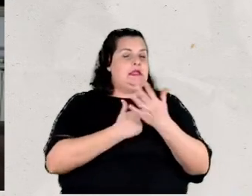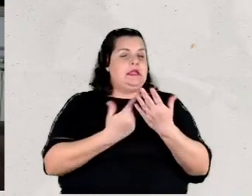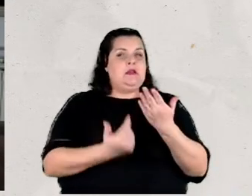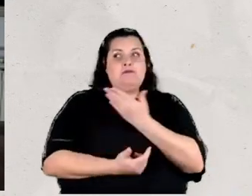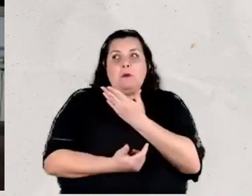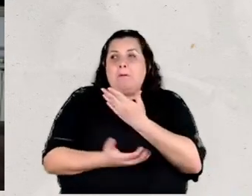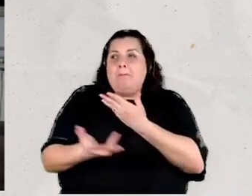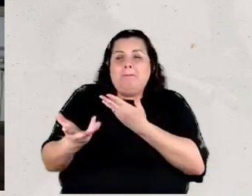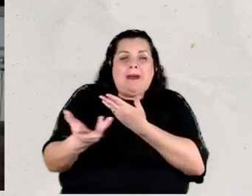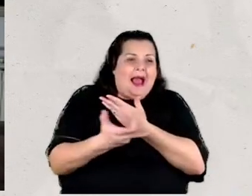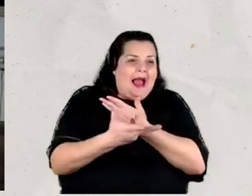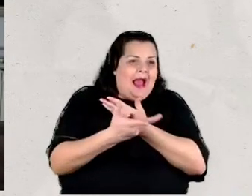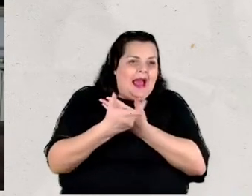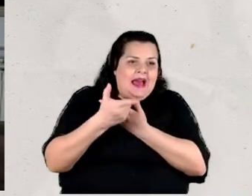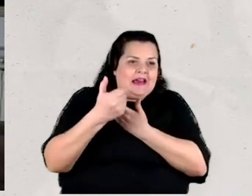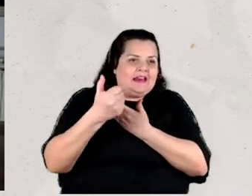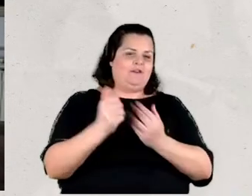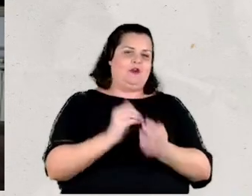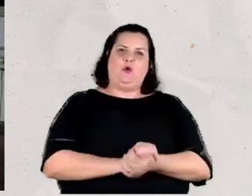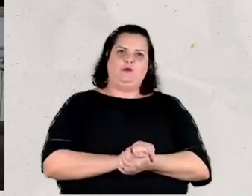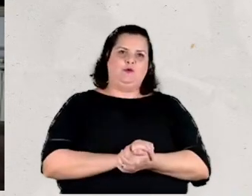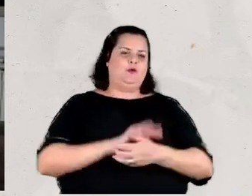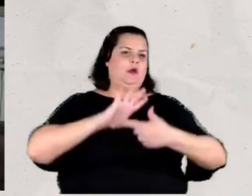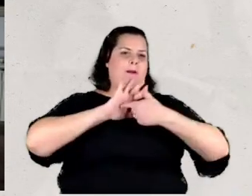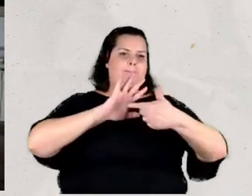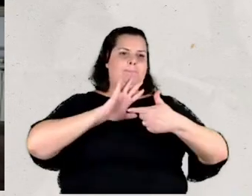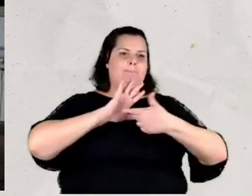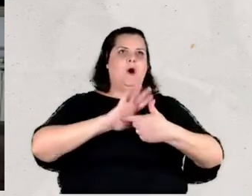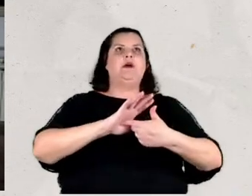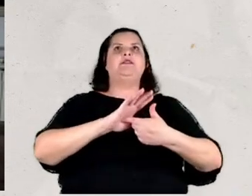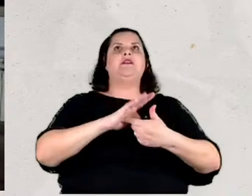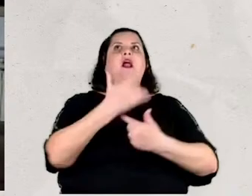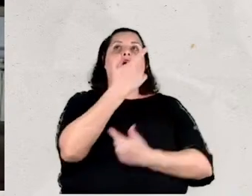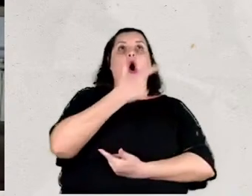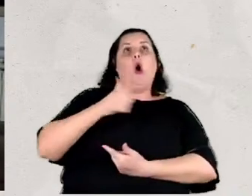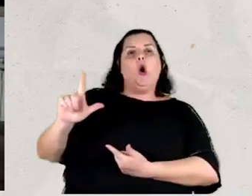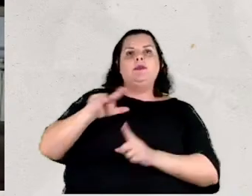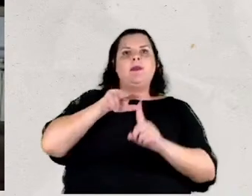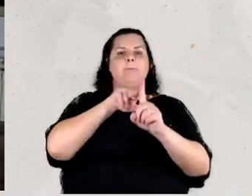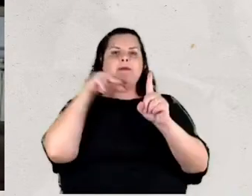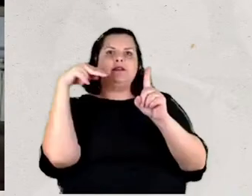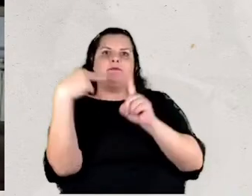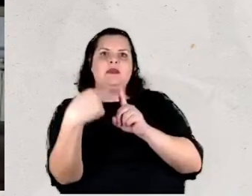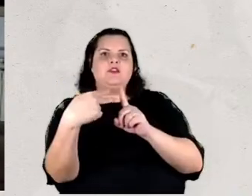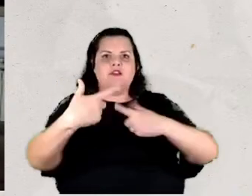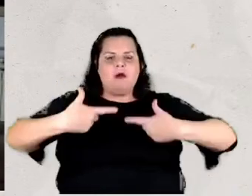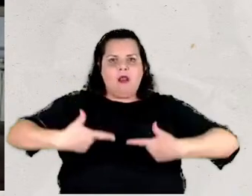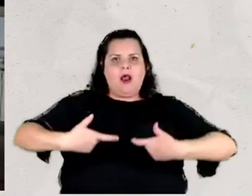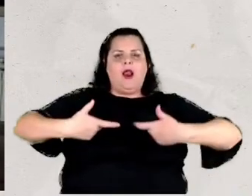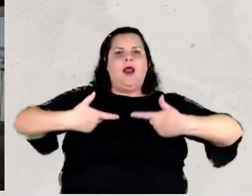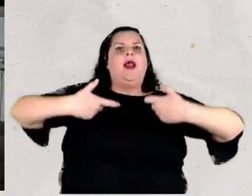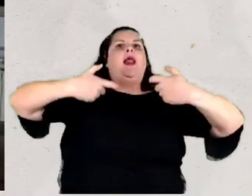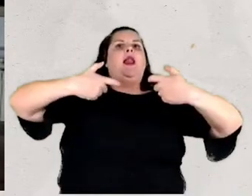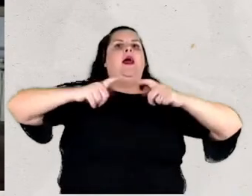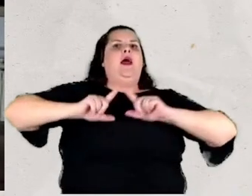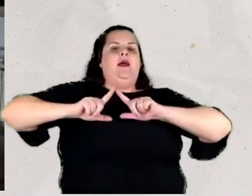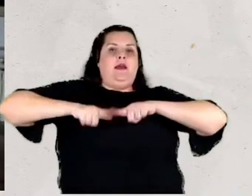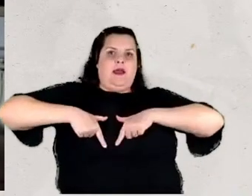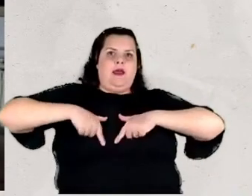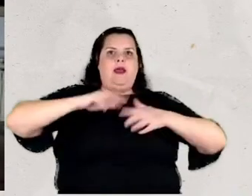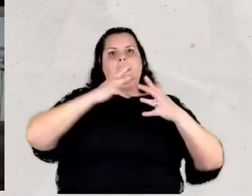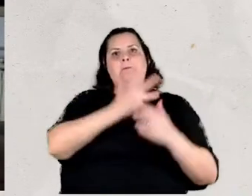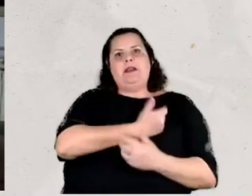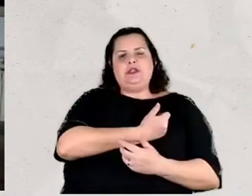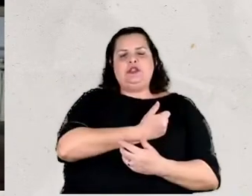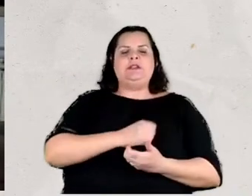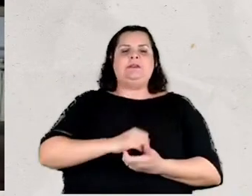outras visões do que a gente está acostumada a ler sobre o conflito israelense palestino.